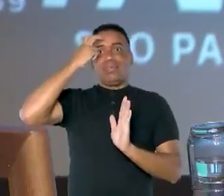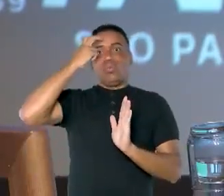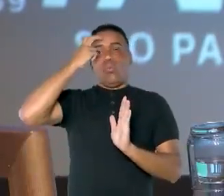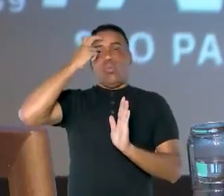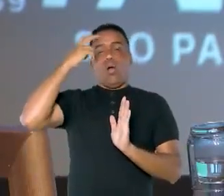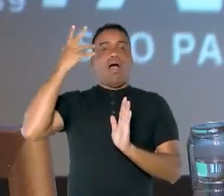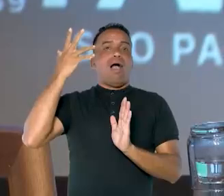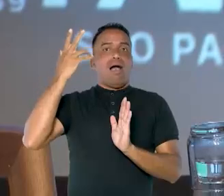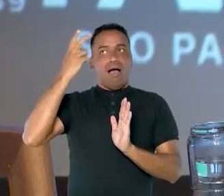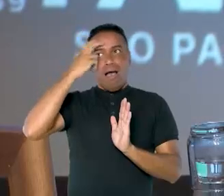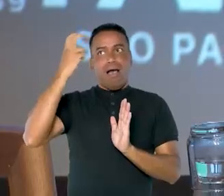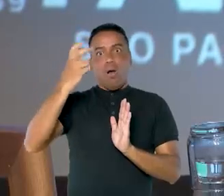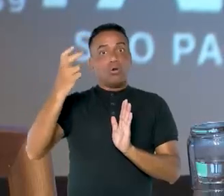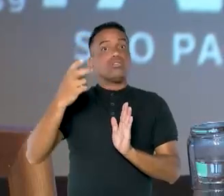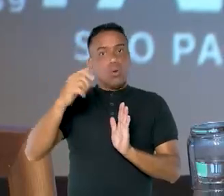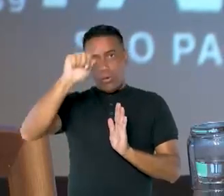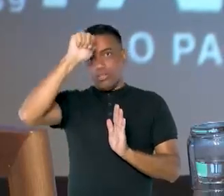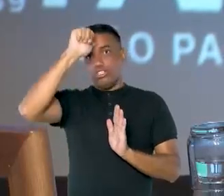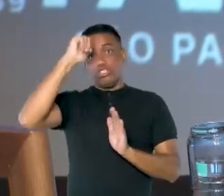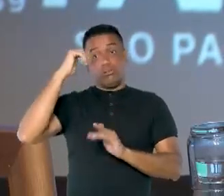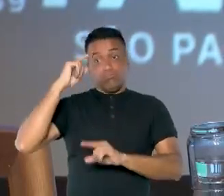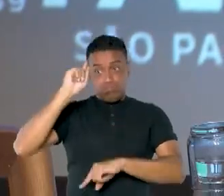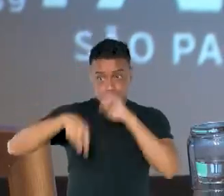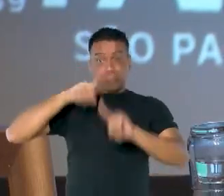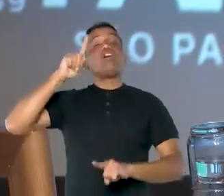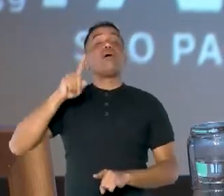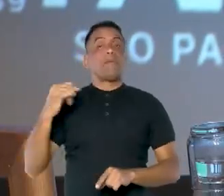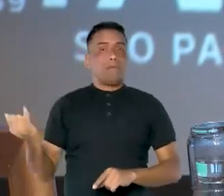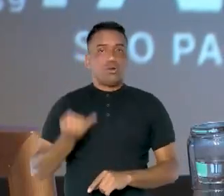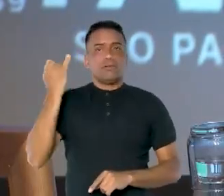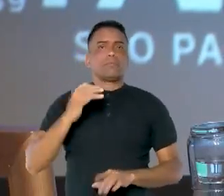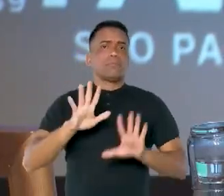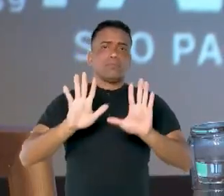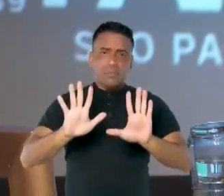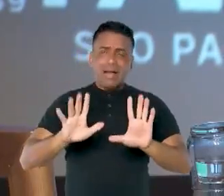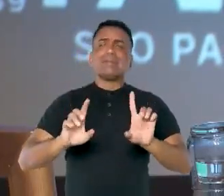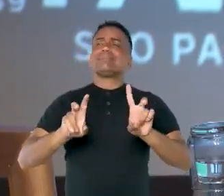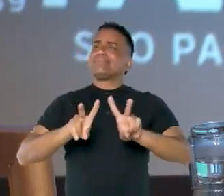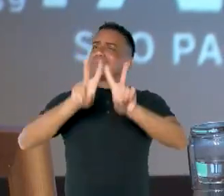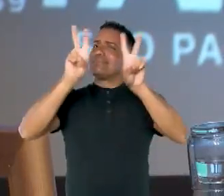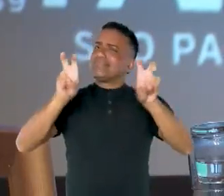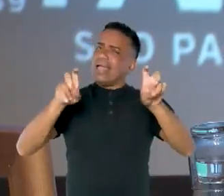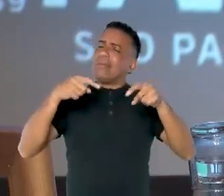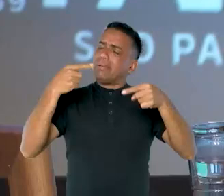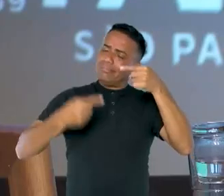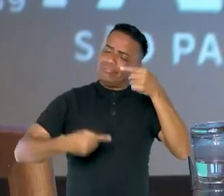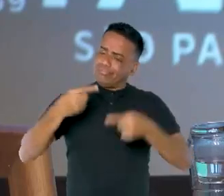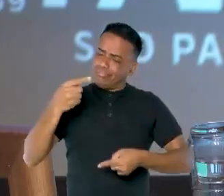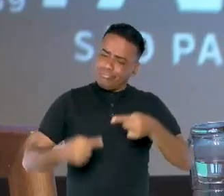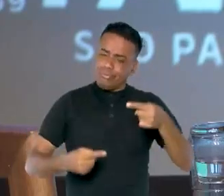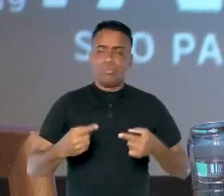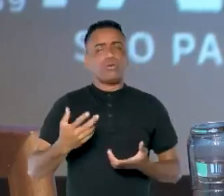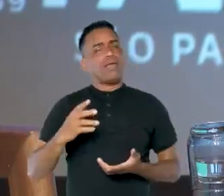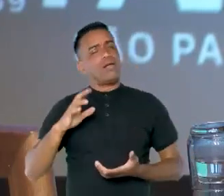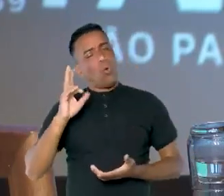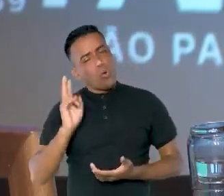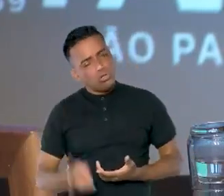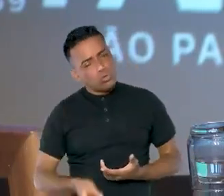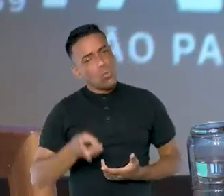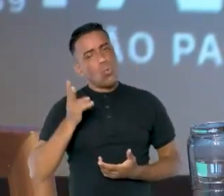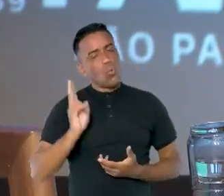passo muito importante. Mas o tema continua a ser discutido, porque as situações continuam a